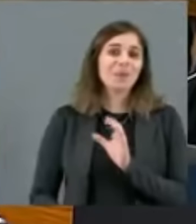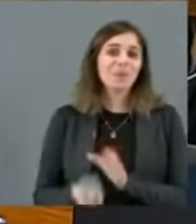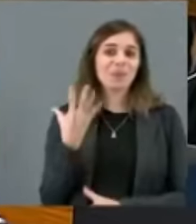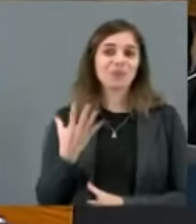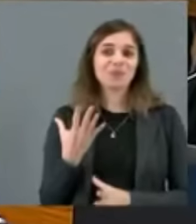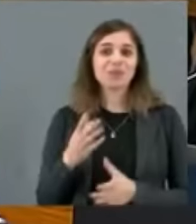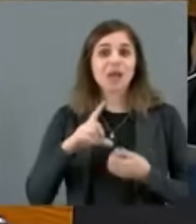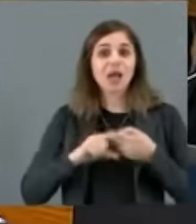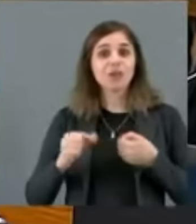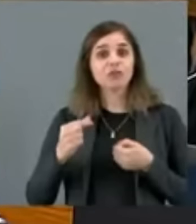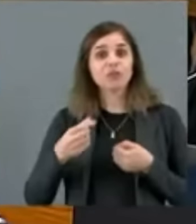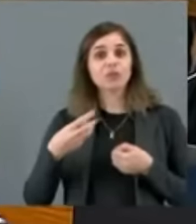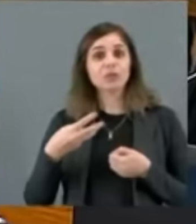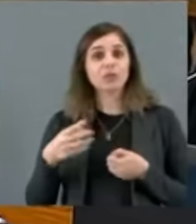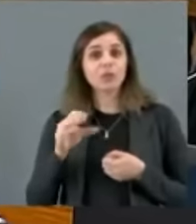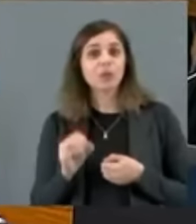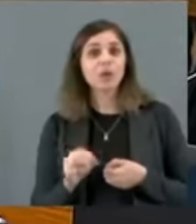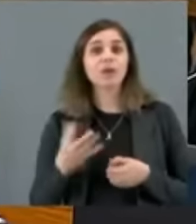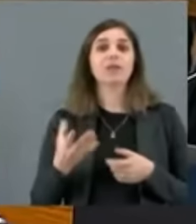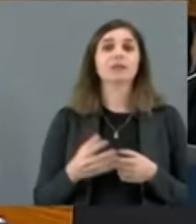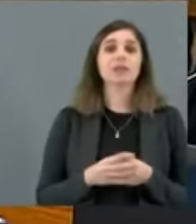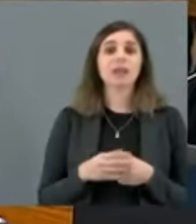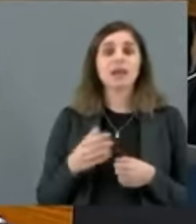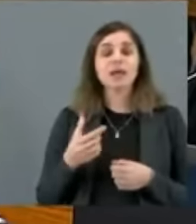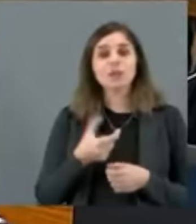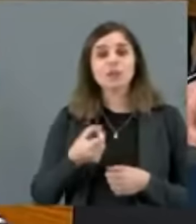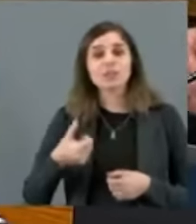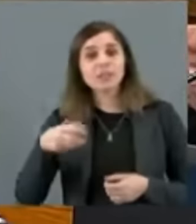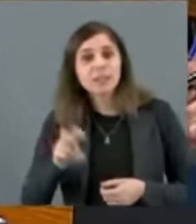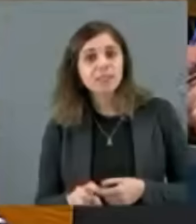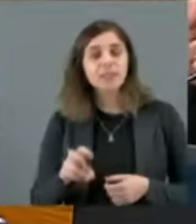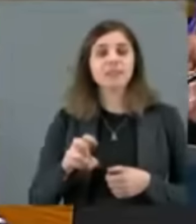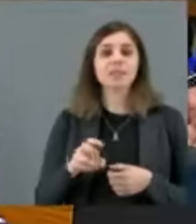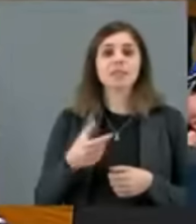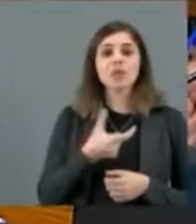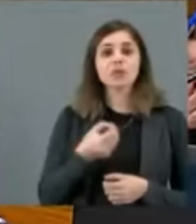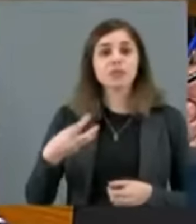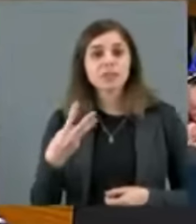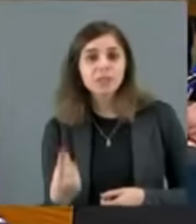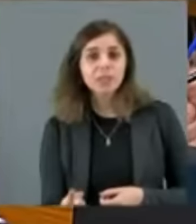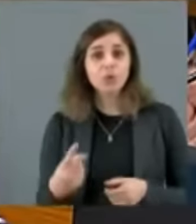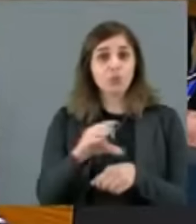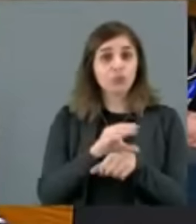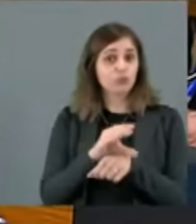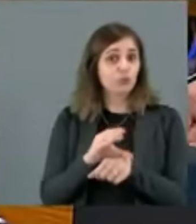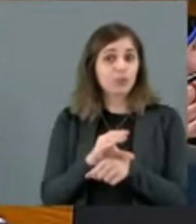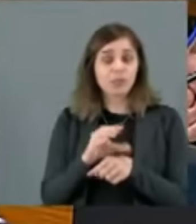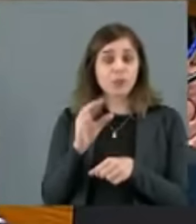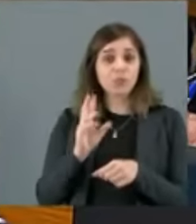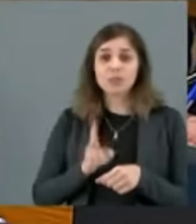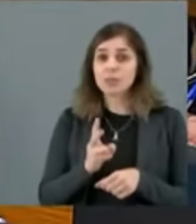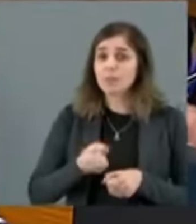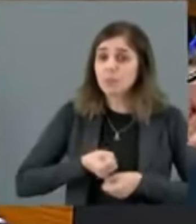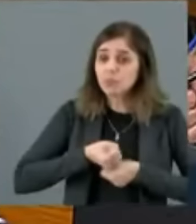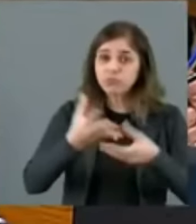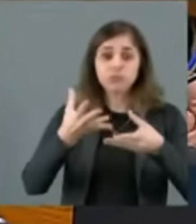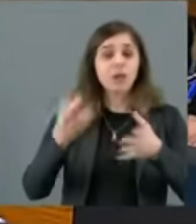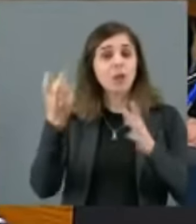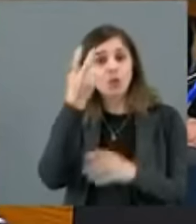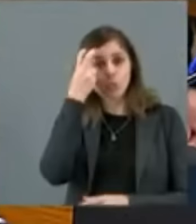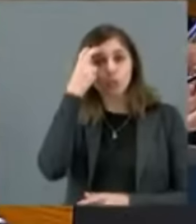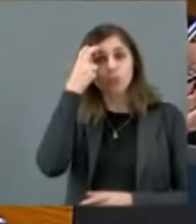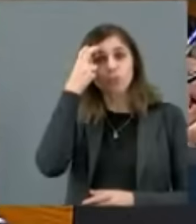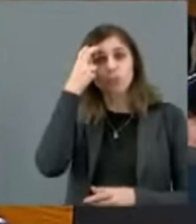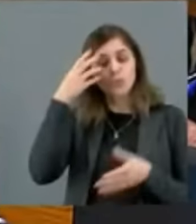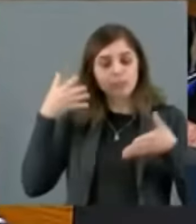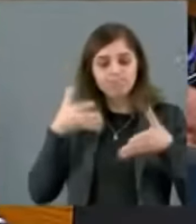artigo 30, o artigo 206, o artigo 215, o artigo 231, a todo momento a Constituição fala a cultura é